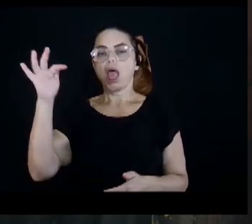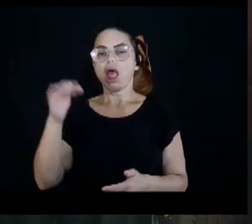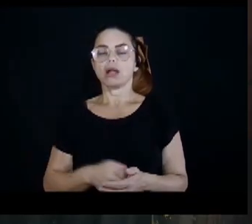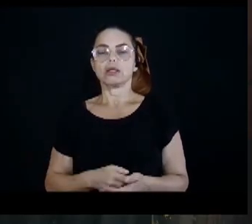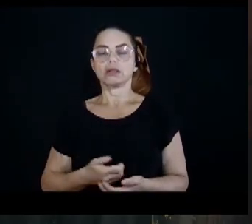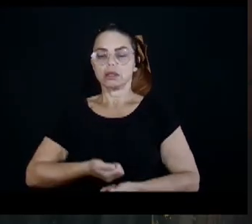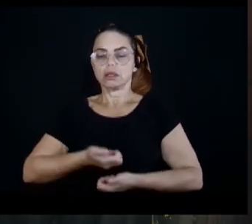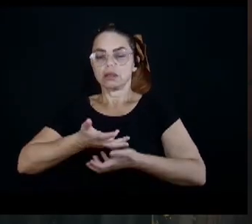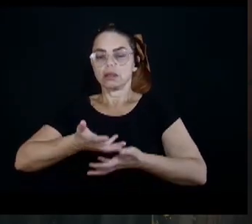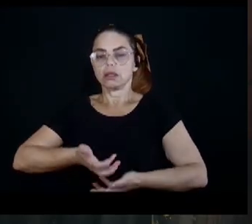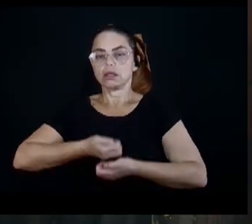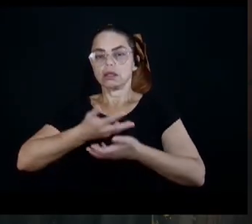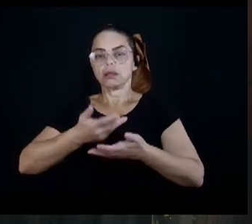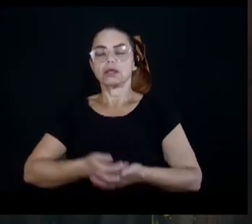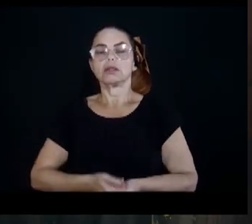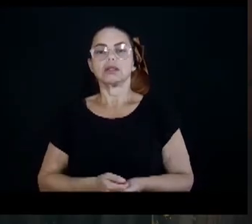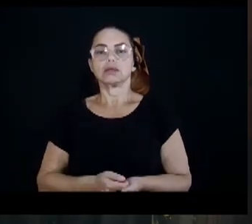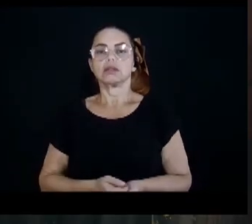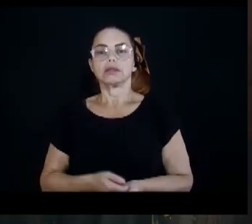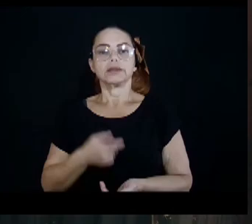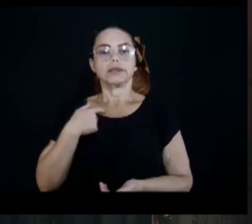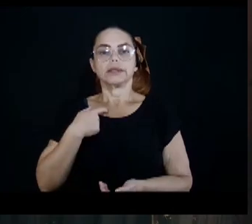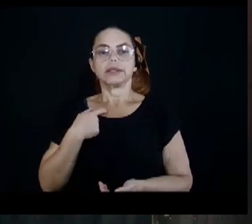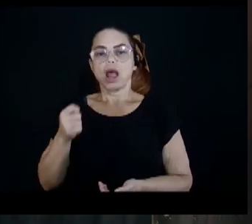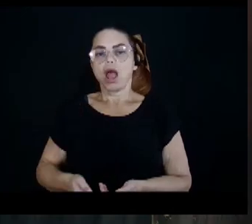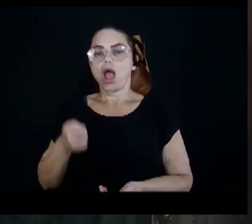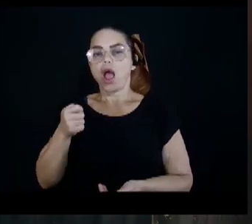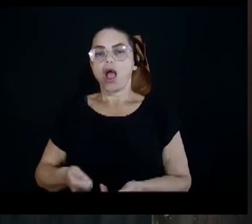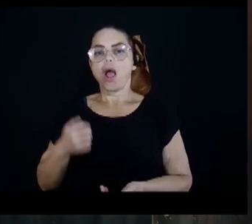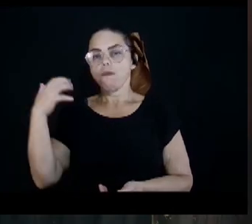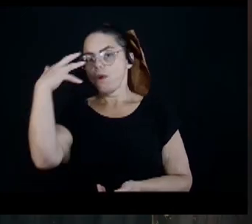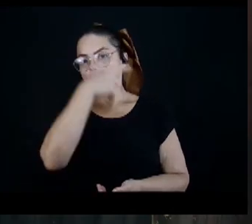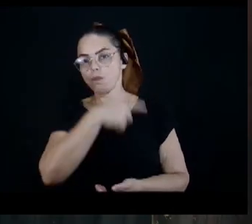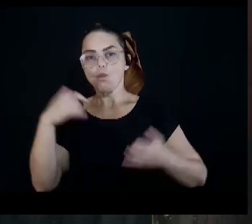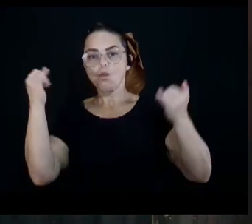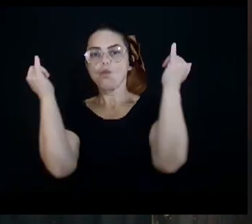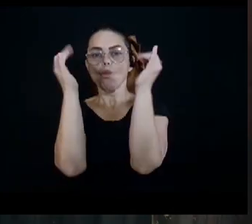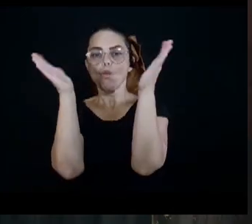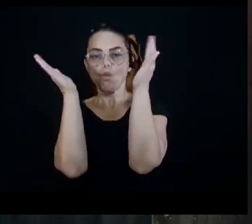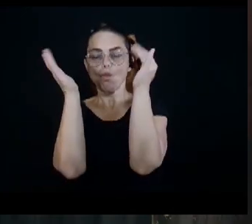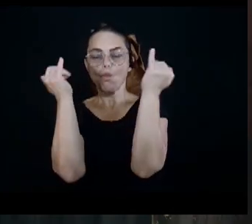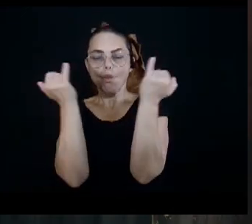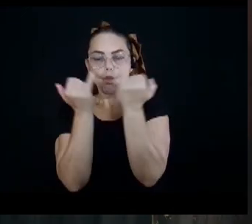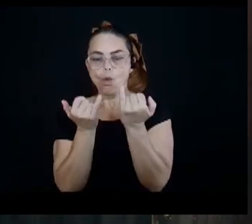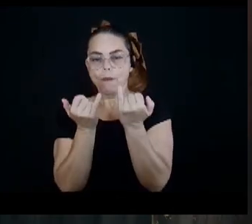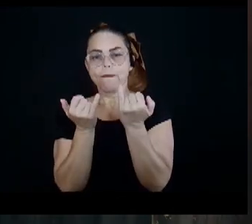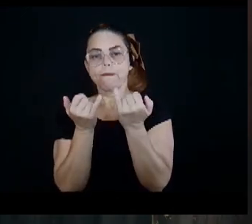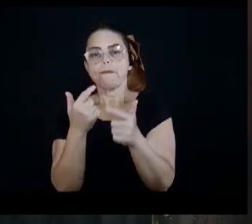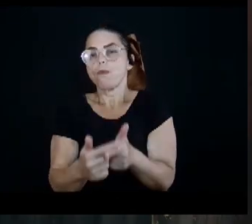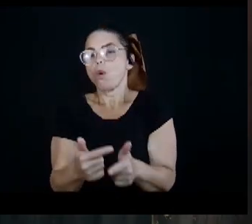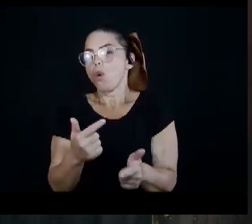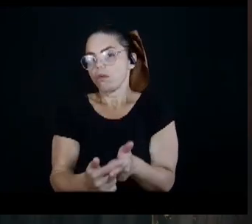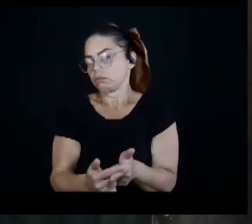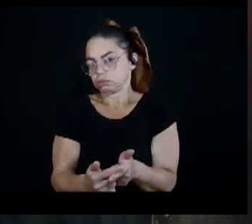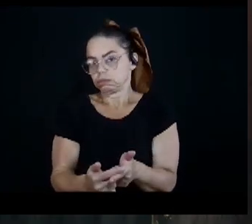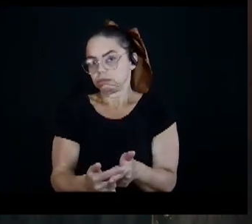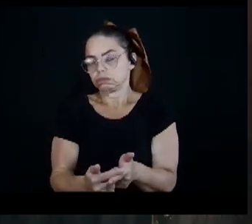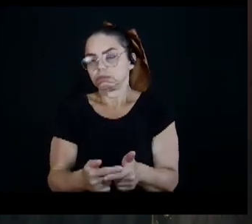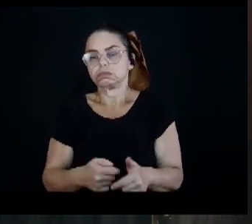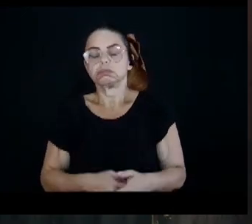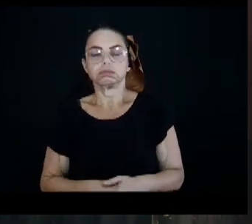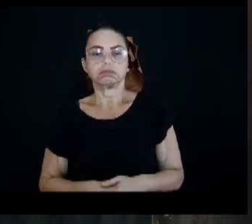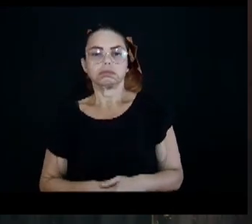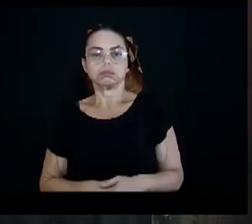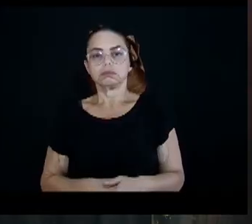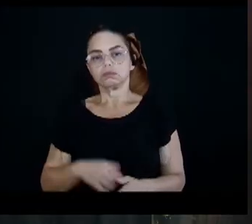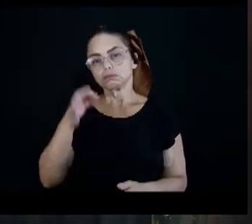quer entrar nessa ditadura da beleza e da magreza. Para quê? Né? Tem gente que pode estar nos assistindo e pode